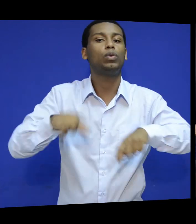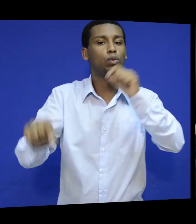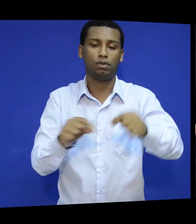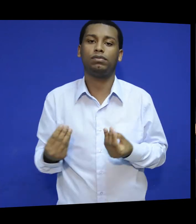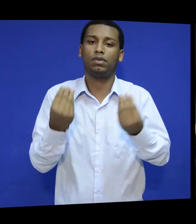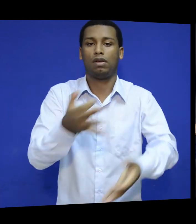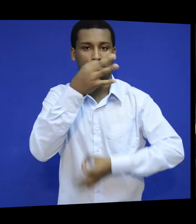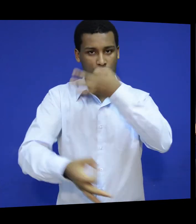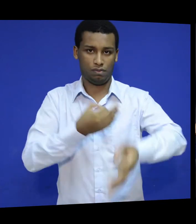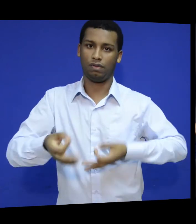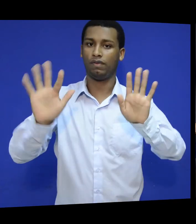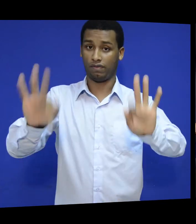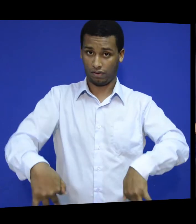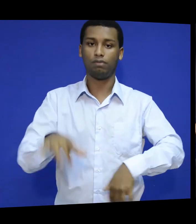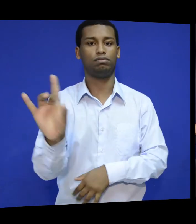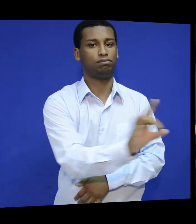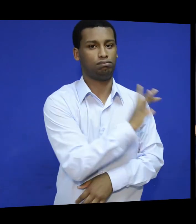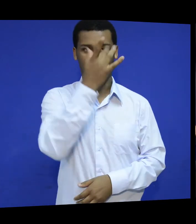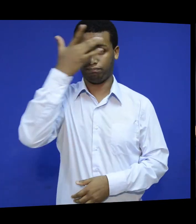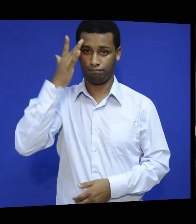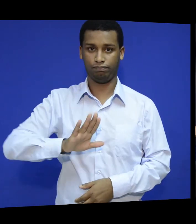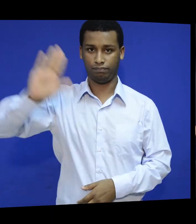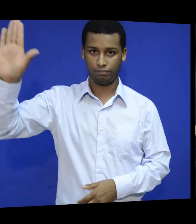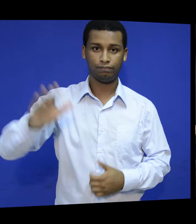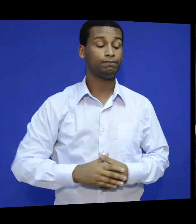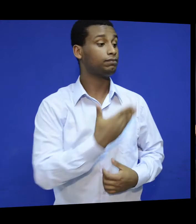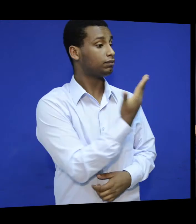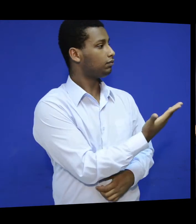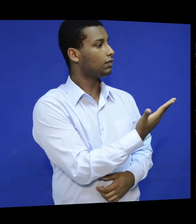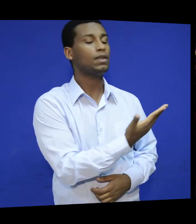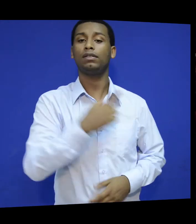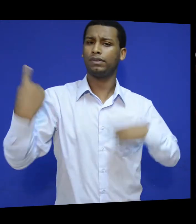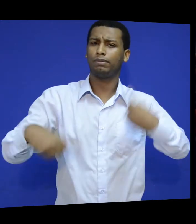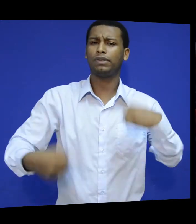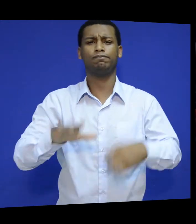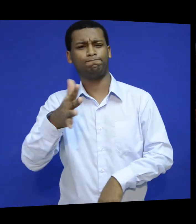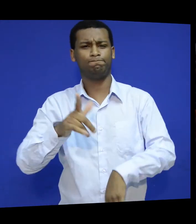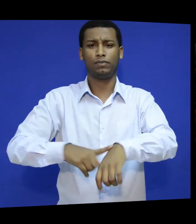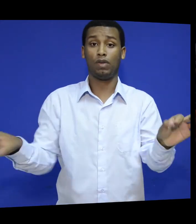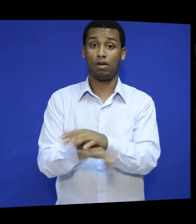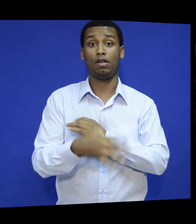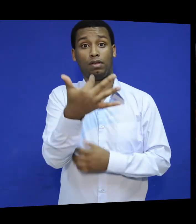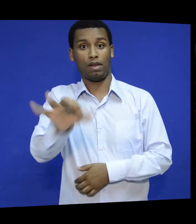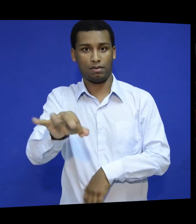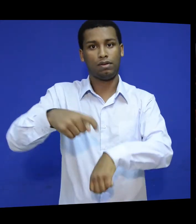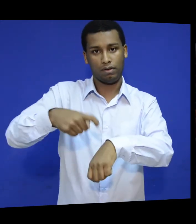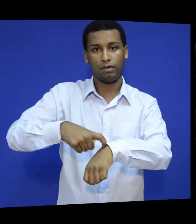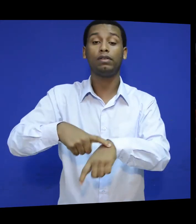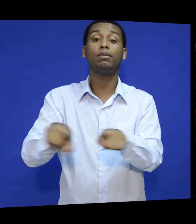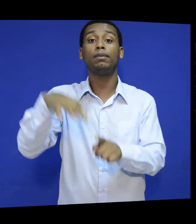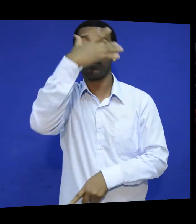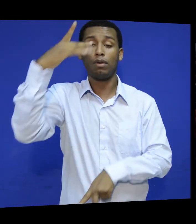A última parte do debate foi dedicada às considerações finais de cada candidato. O debate se estendeu até próximo às 10